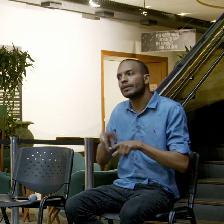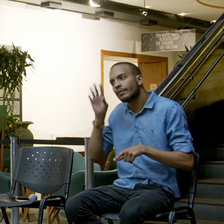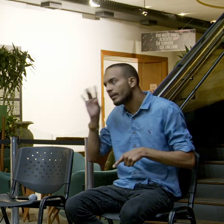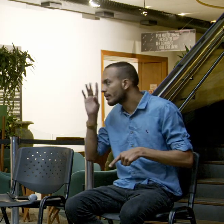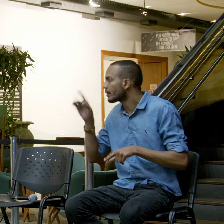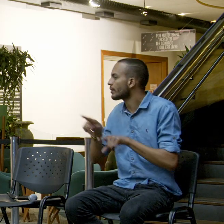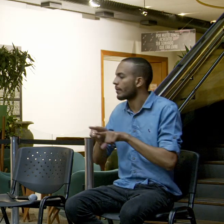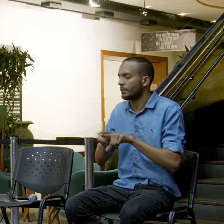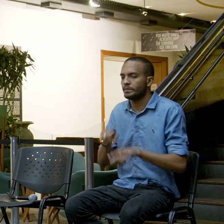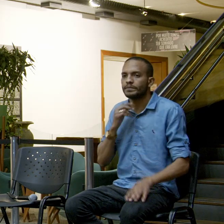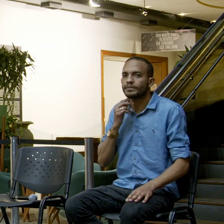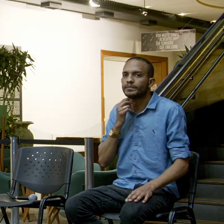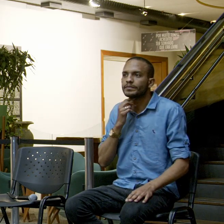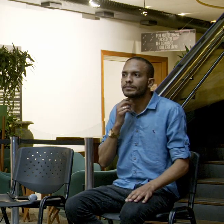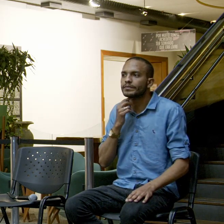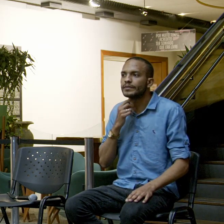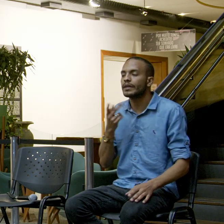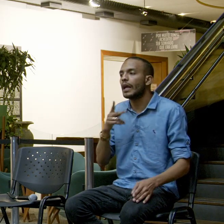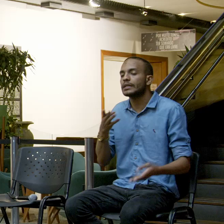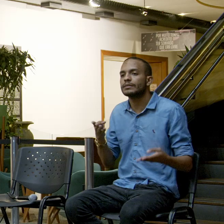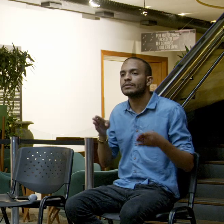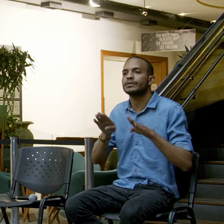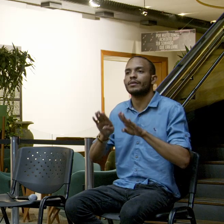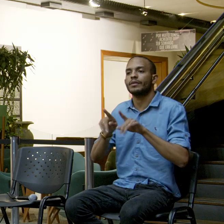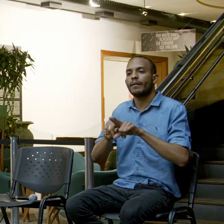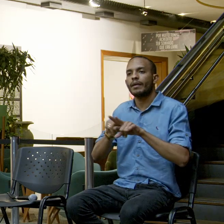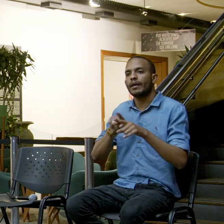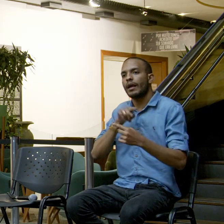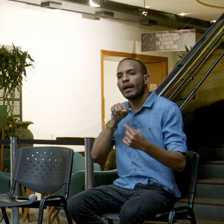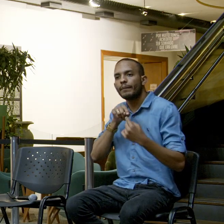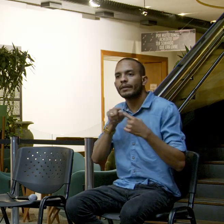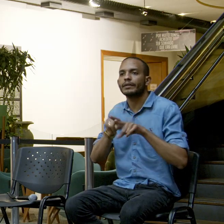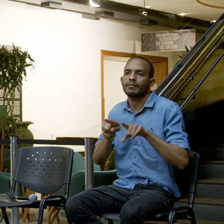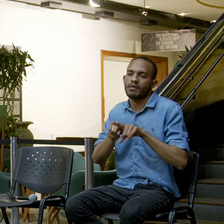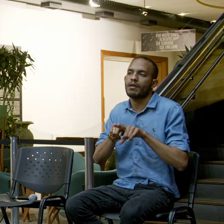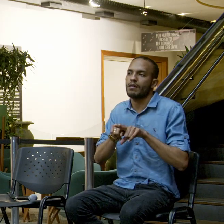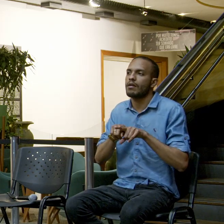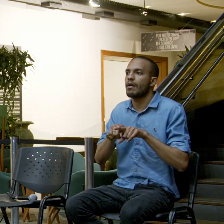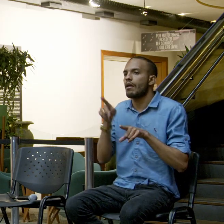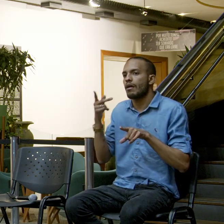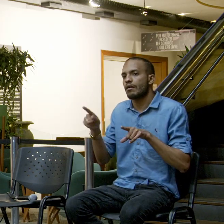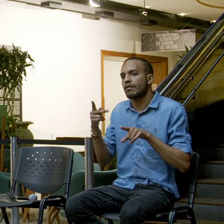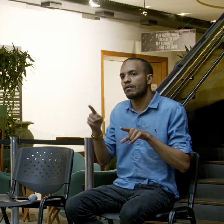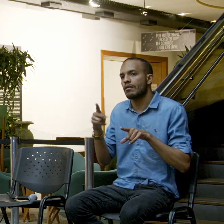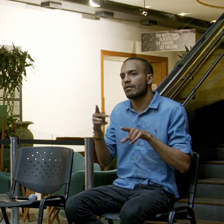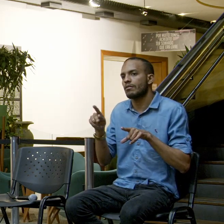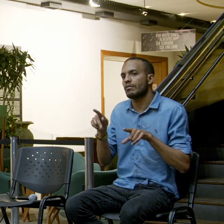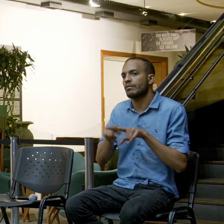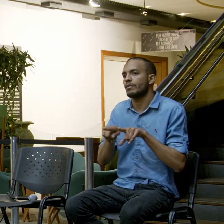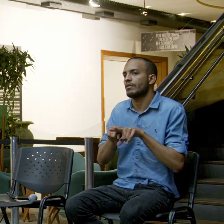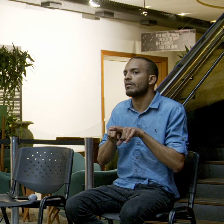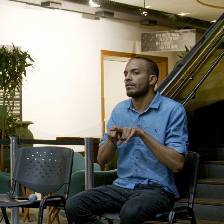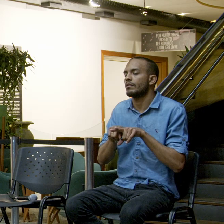uma repreensão. Esta exposição ela é viável, ainda que neste país,